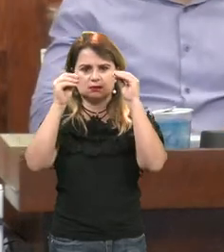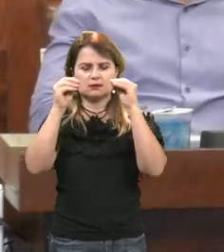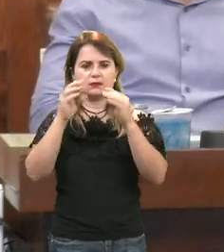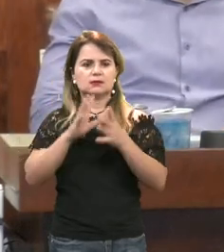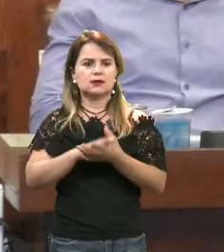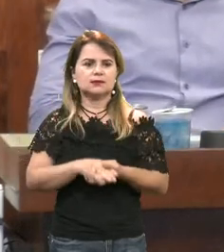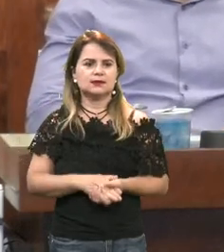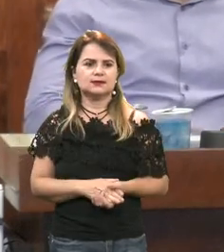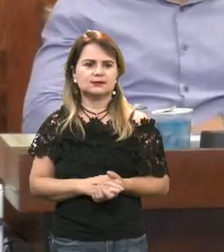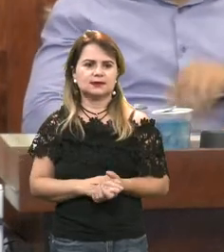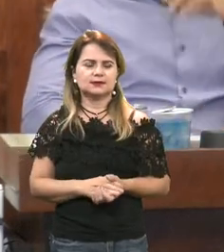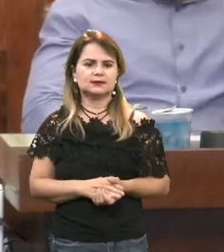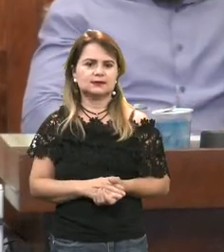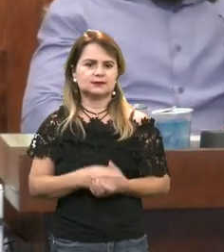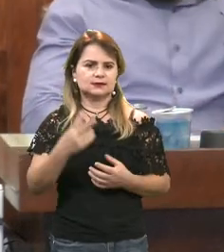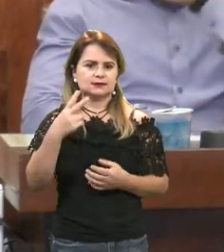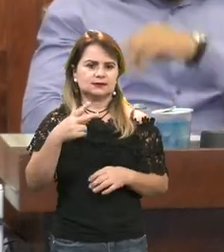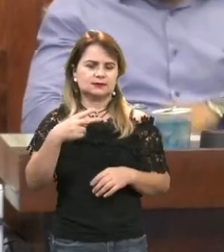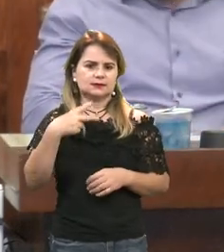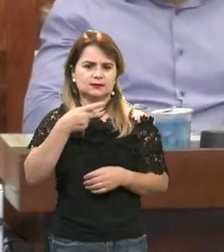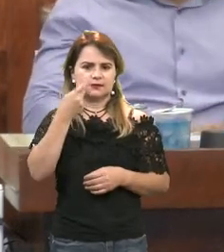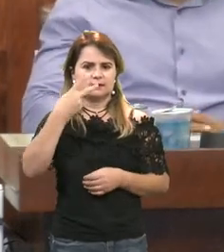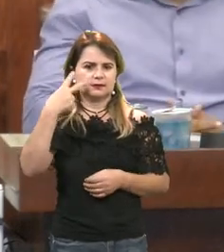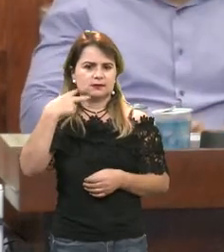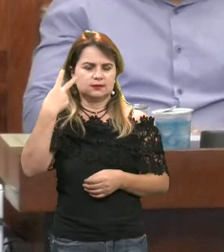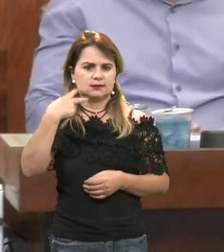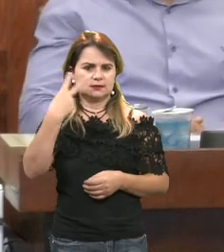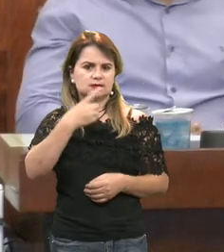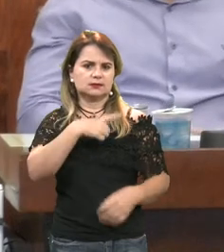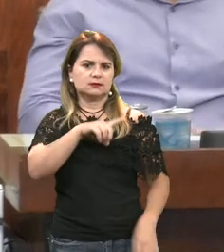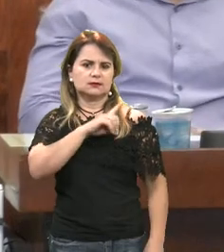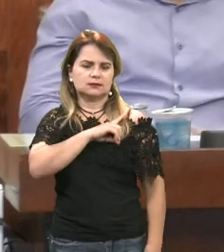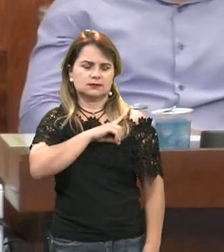Com a palavra, o vereador Wilson Damasceno.